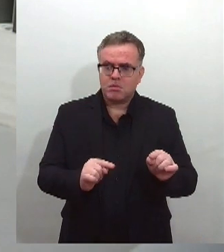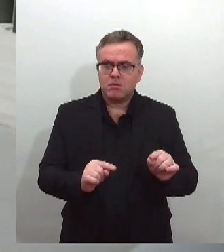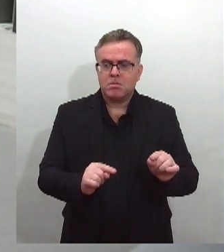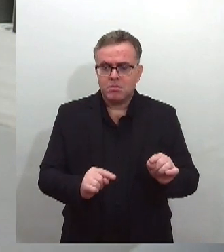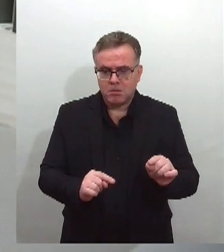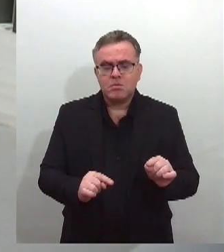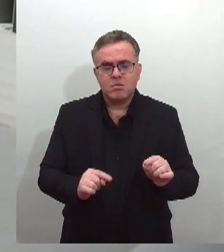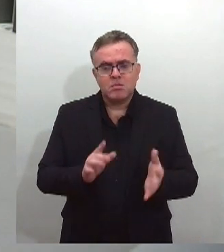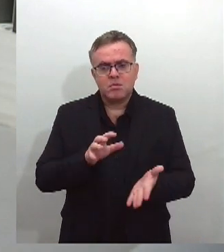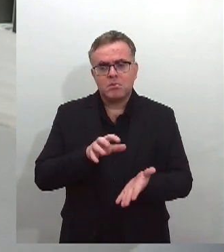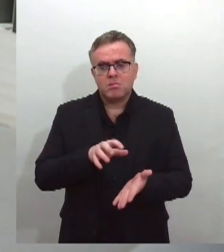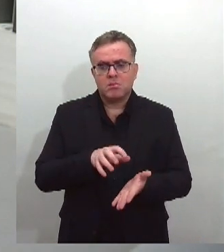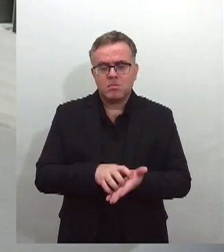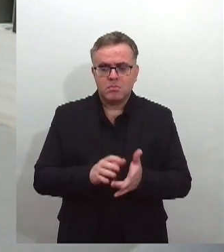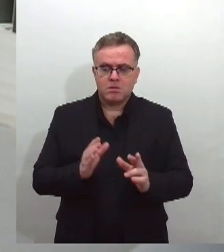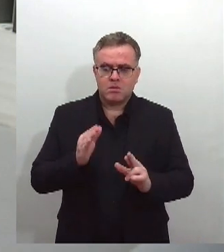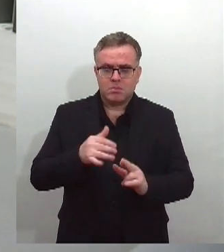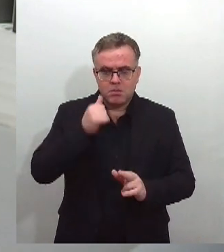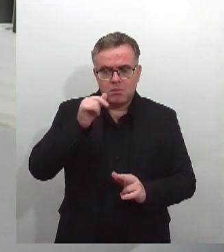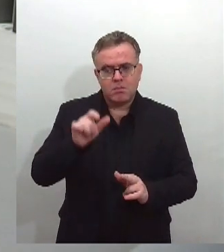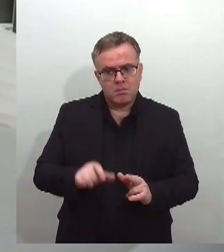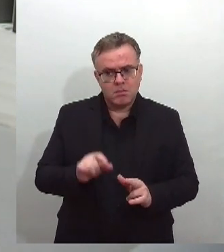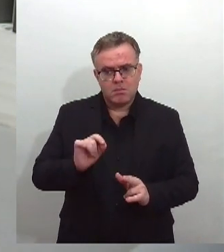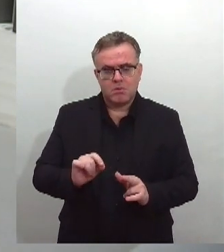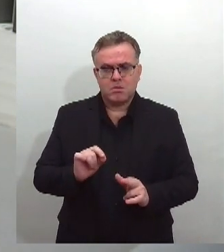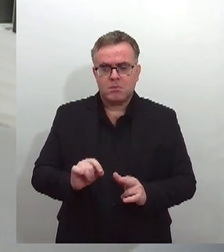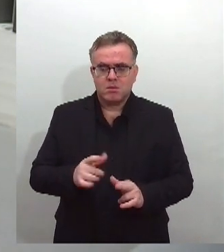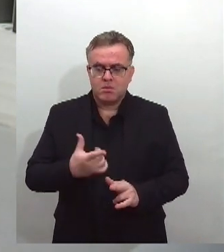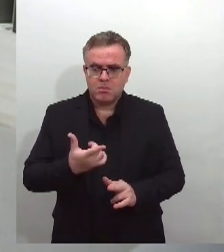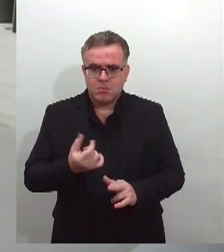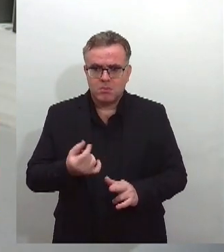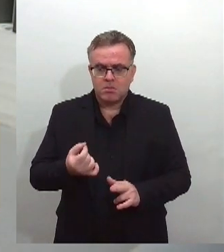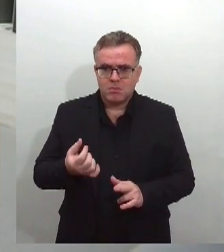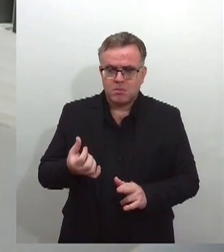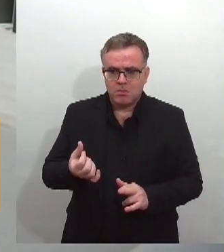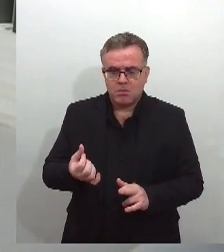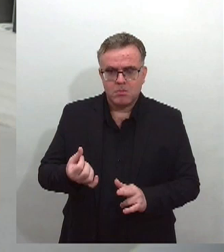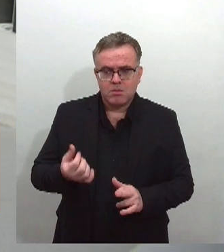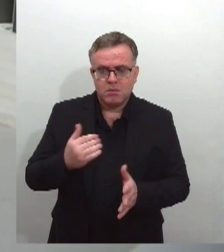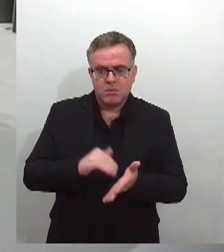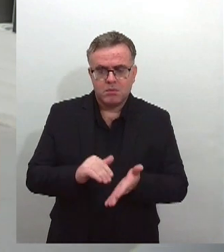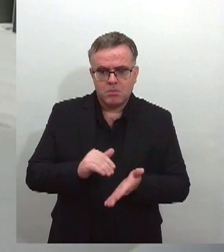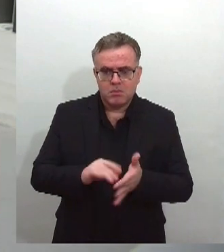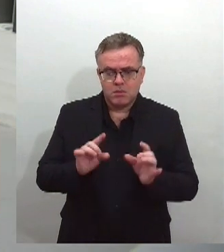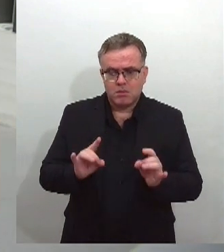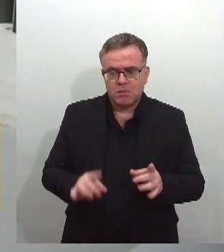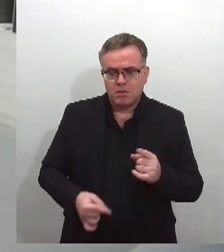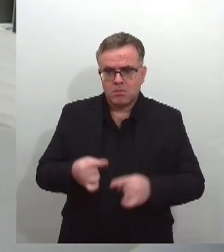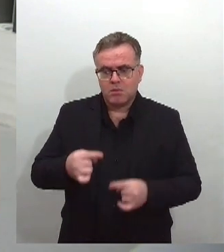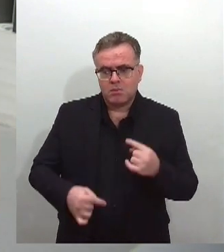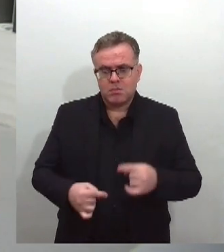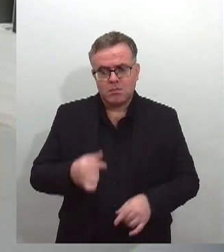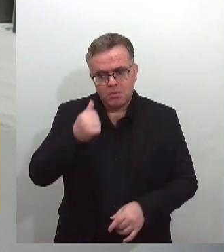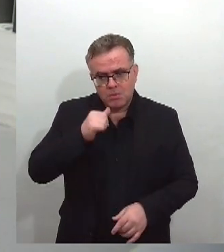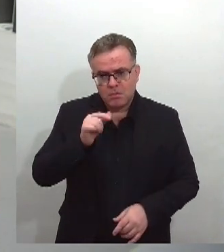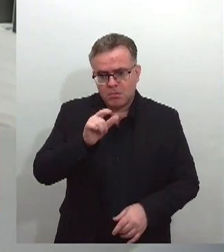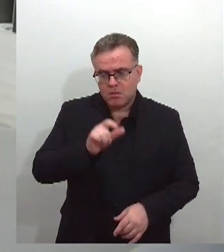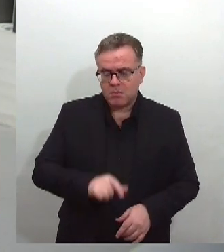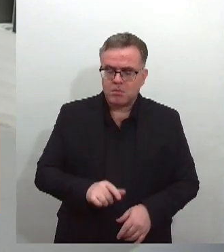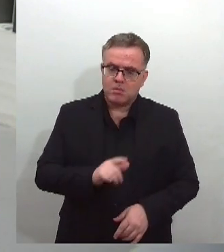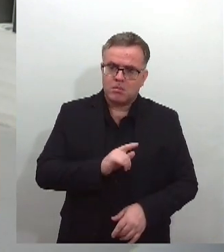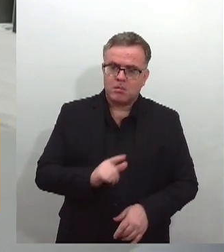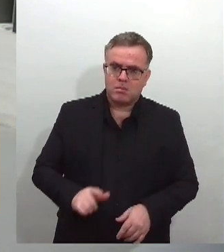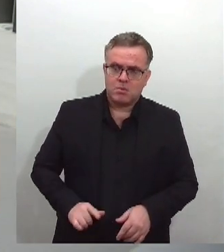Mulher, criados em 2006 pela Secretaria Especial de Políticas para as Mulheres do Governo Federal. Os CRAMs